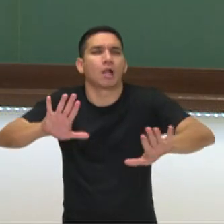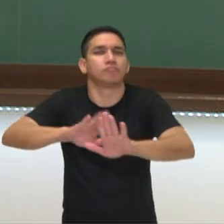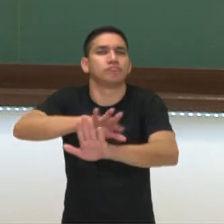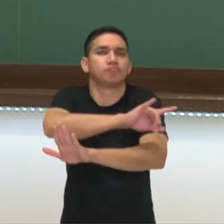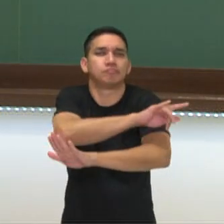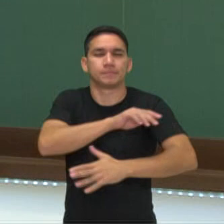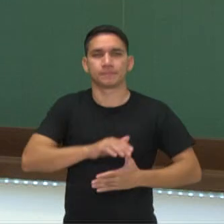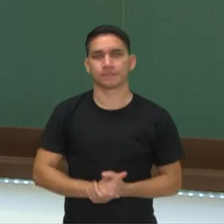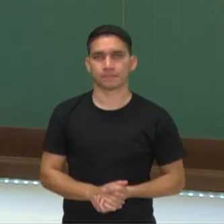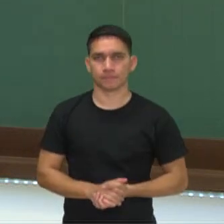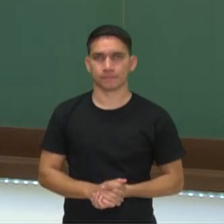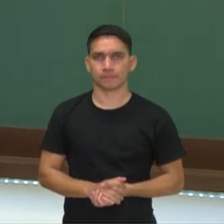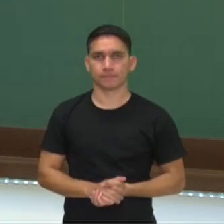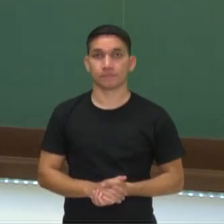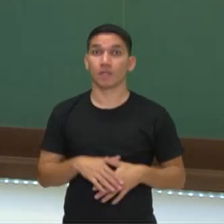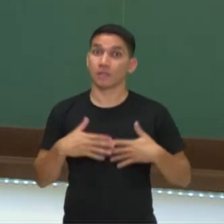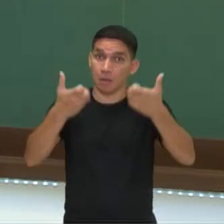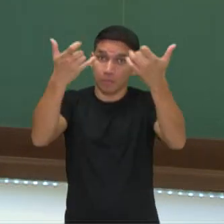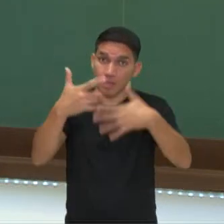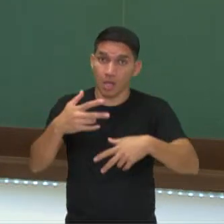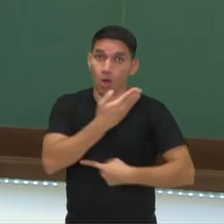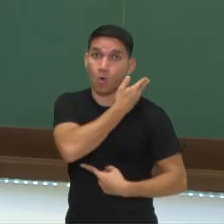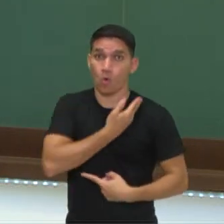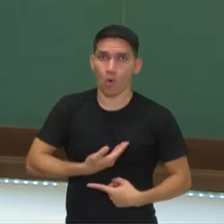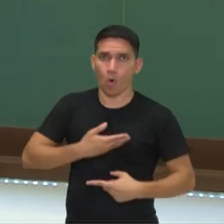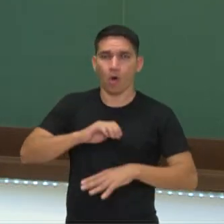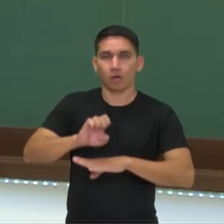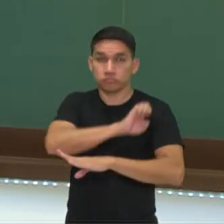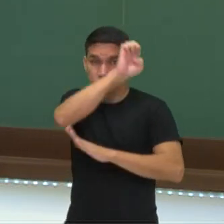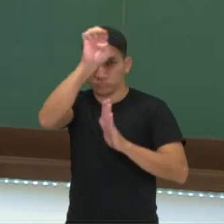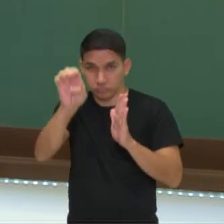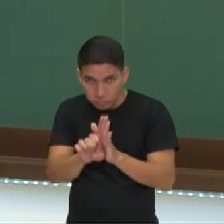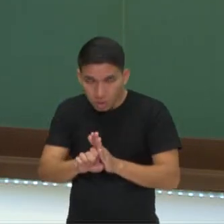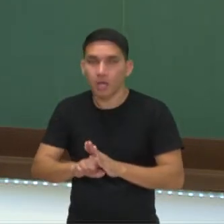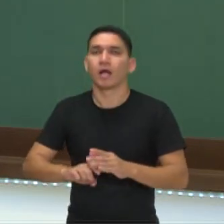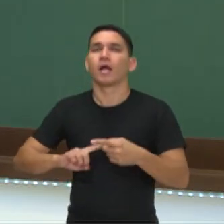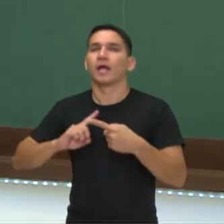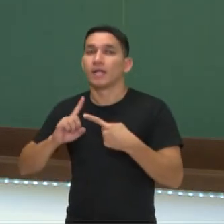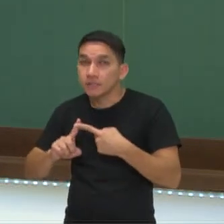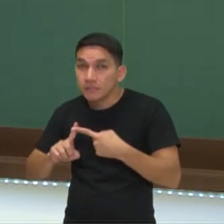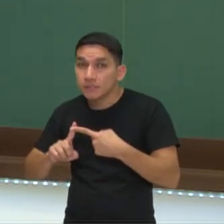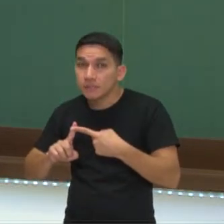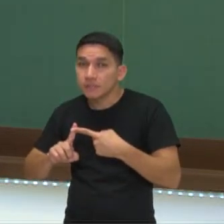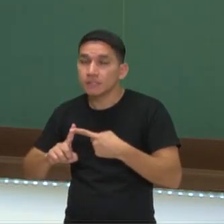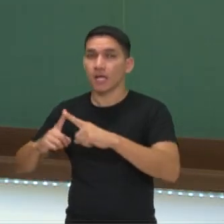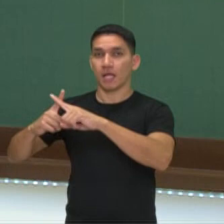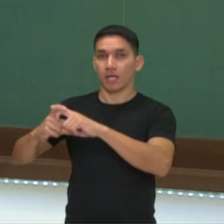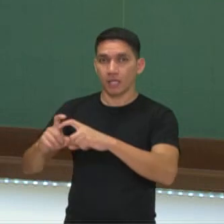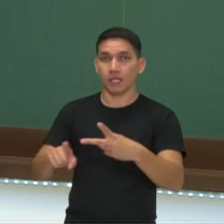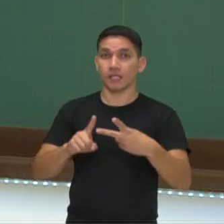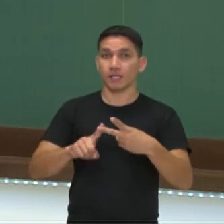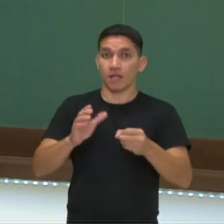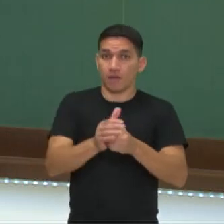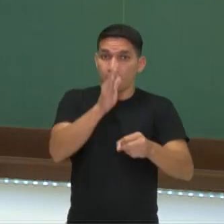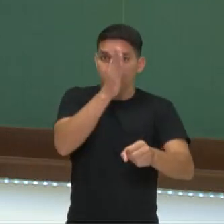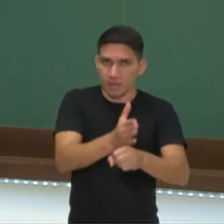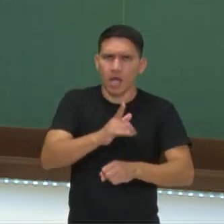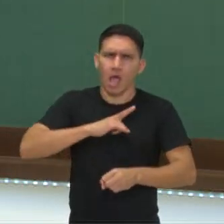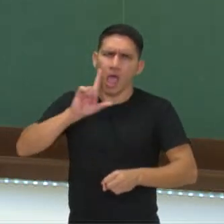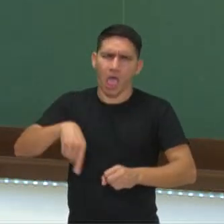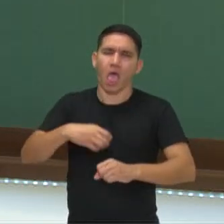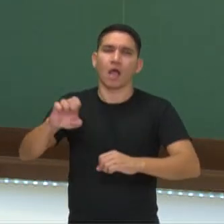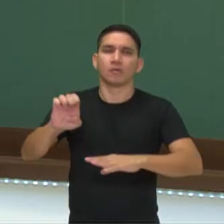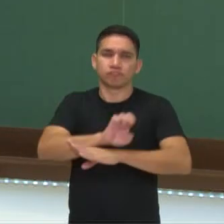ideias. Falando sobre governos totalitários, e o nazismo e o fascismo são governos totalitários, algumas características para a